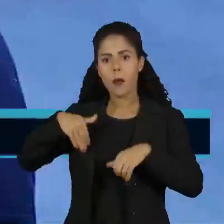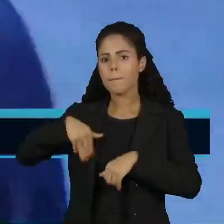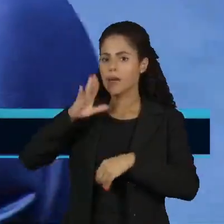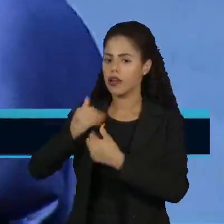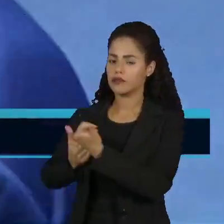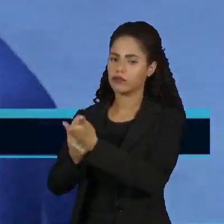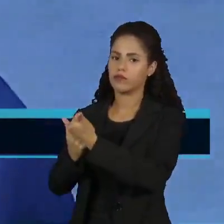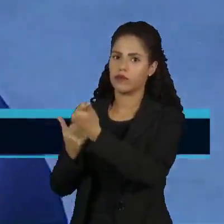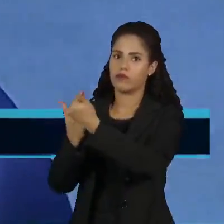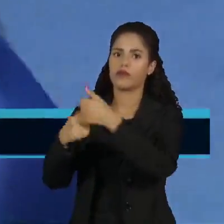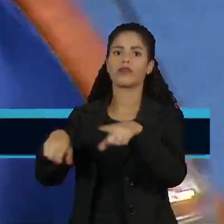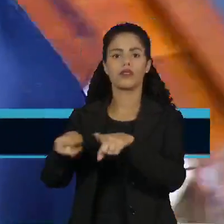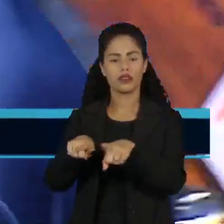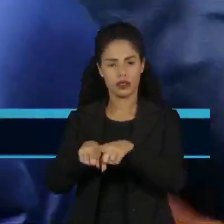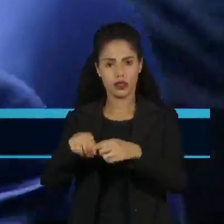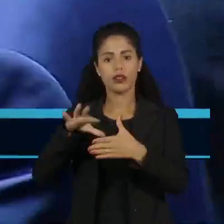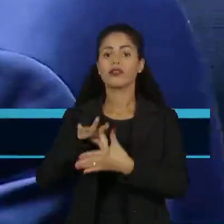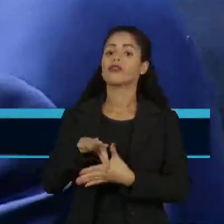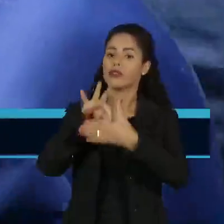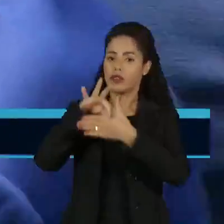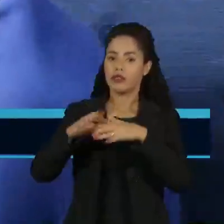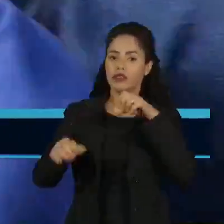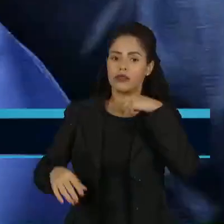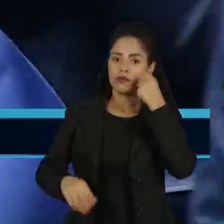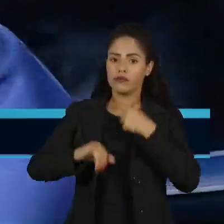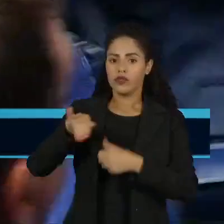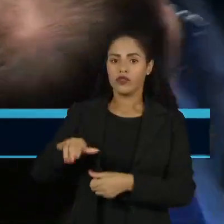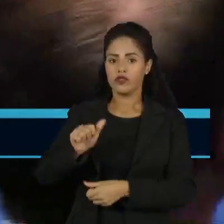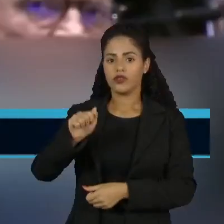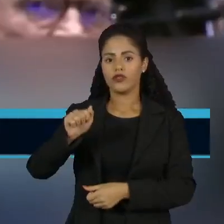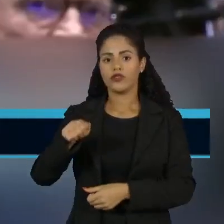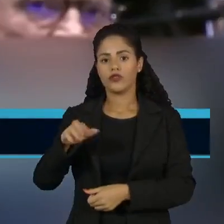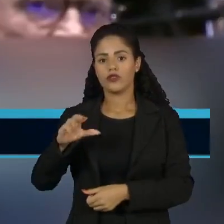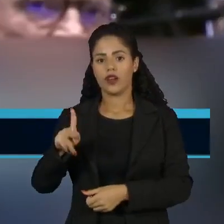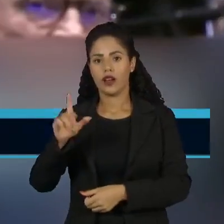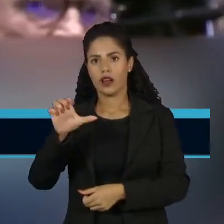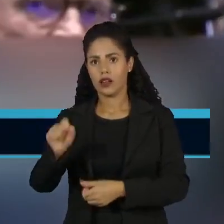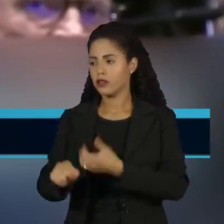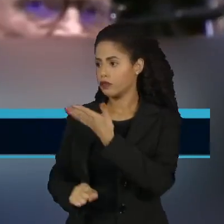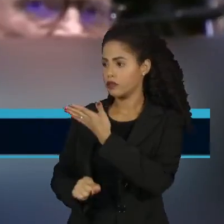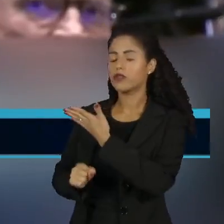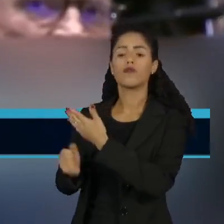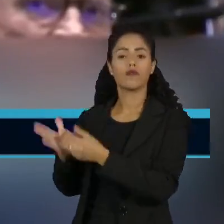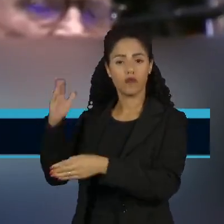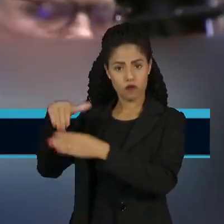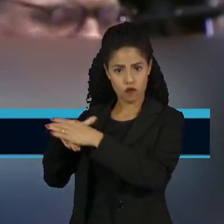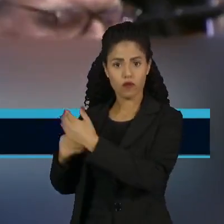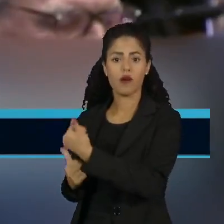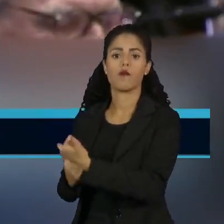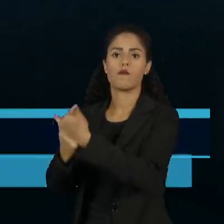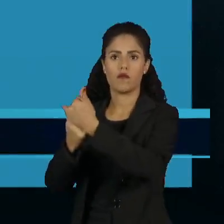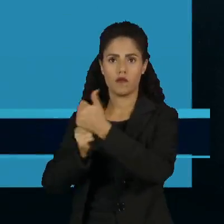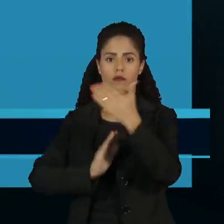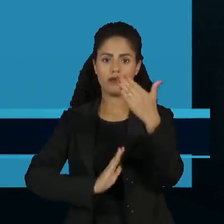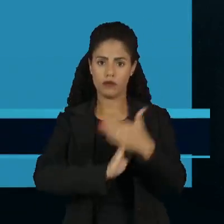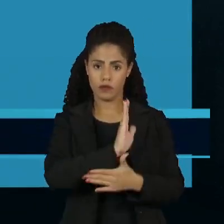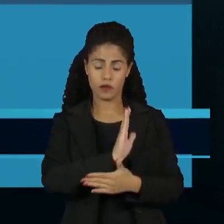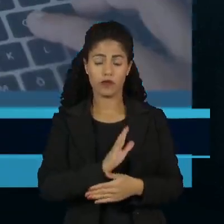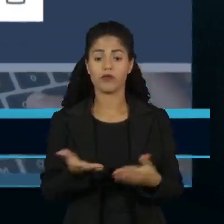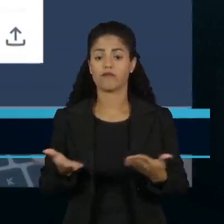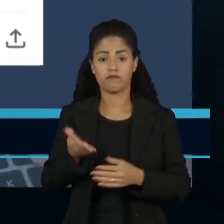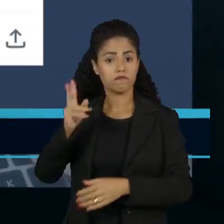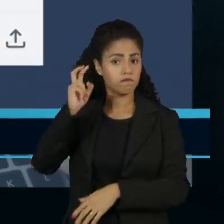apoio. Até o líder do governo no Senado, Jacques Wagner, do PT da Bahia, votou a favor da aprovação da PEC.